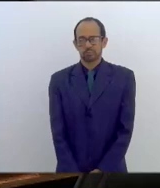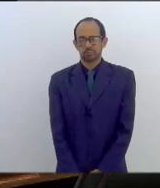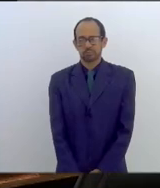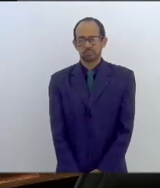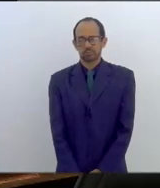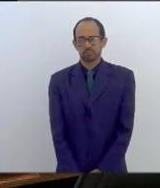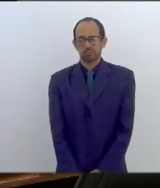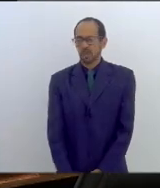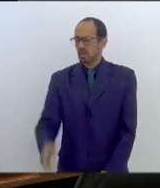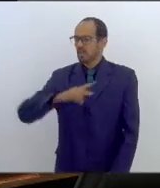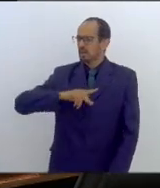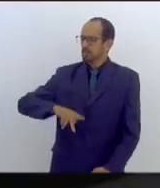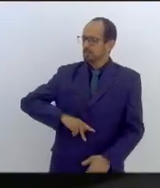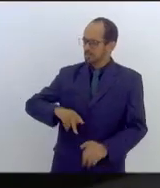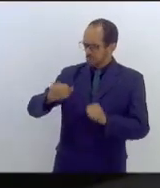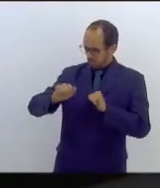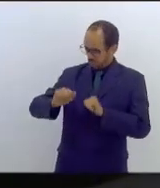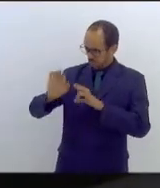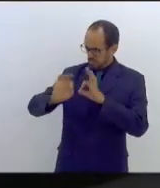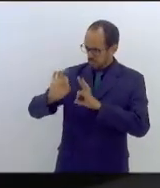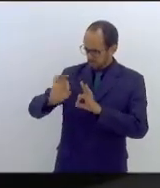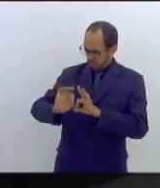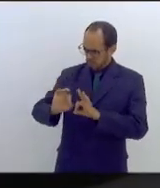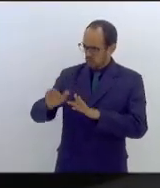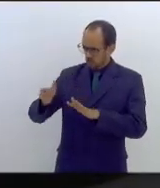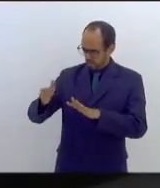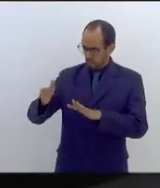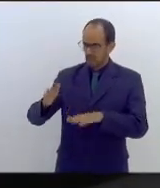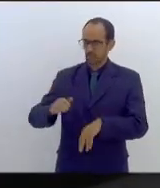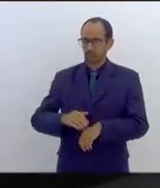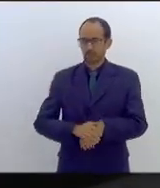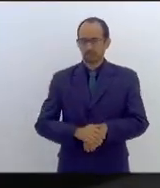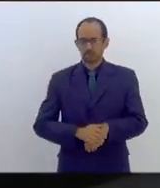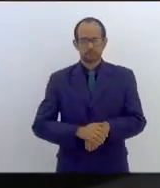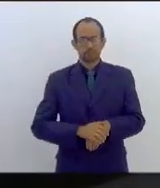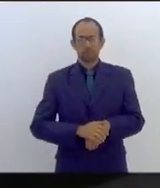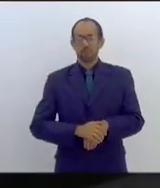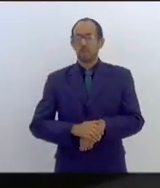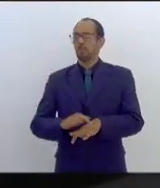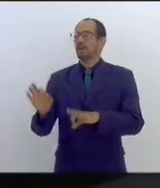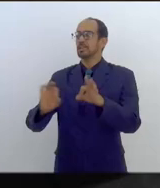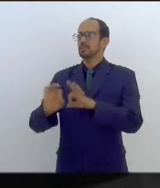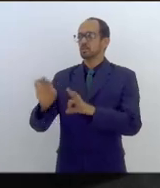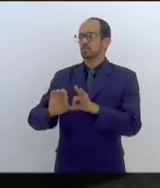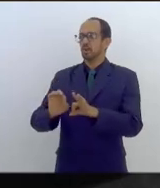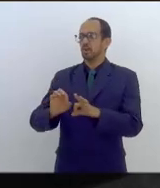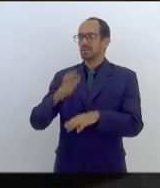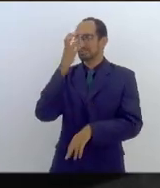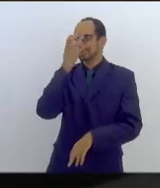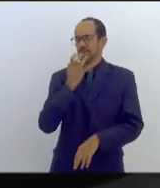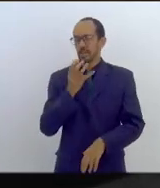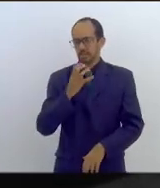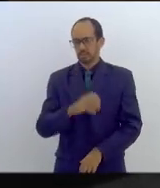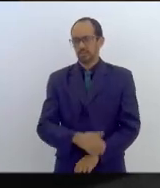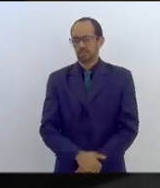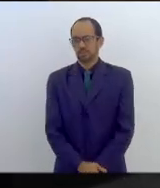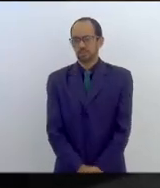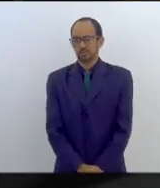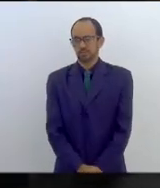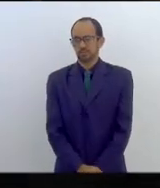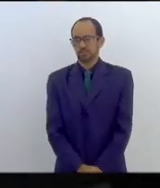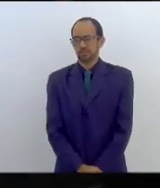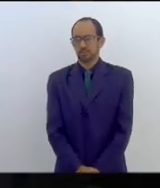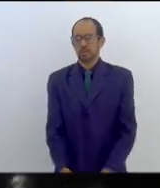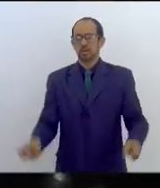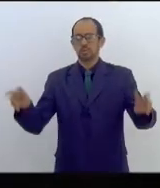Presidente, deixa eu fazer uma questão de ordem. Deputado Luiz Paulo. Uma questão de ordem séria em relação